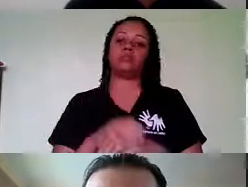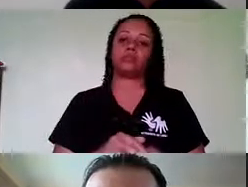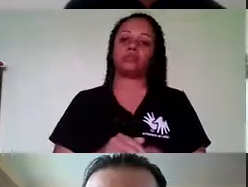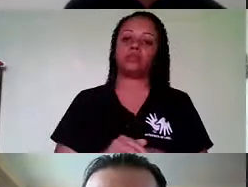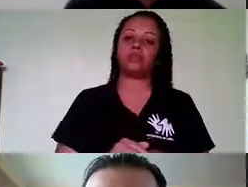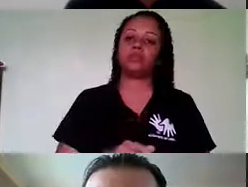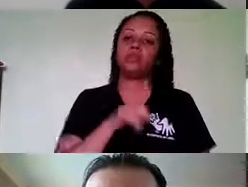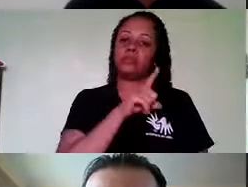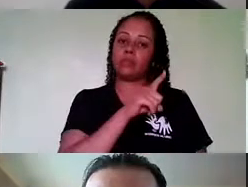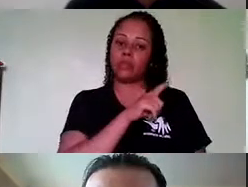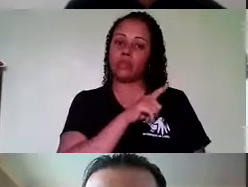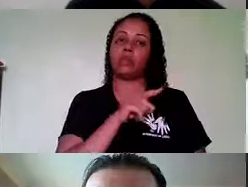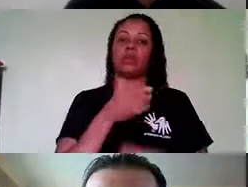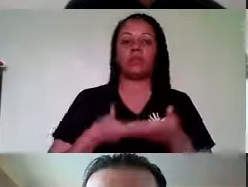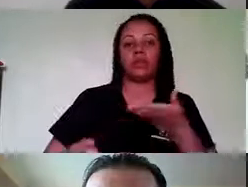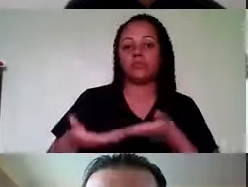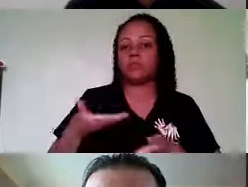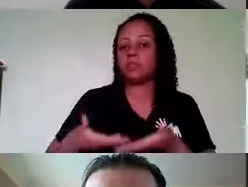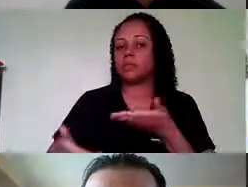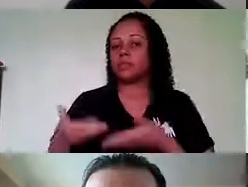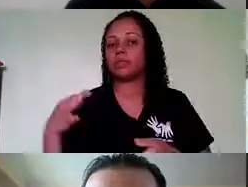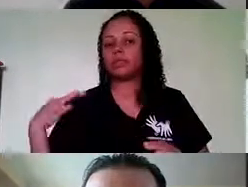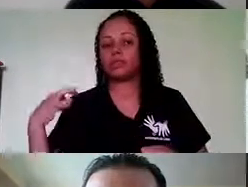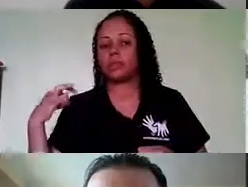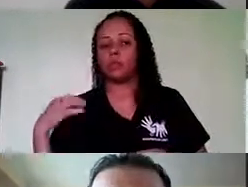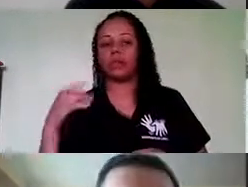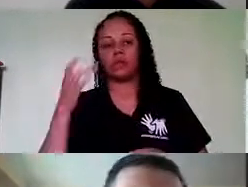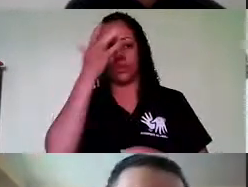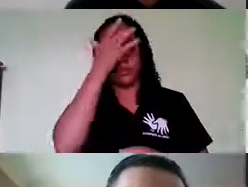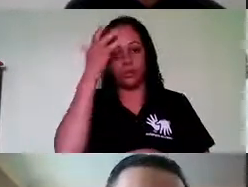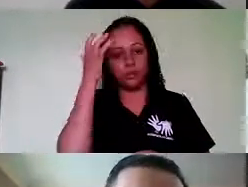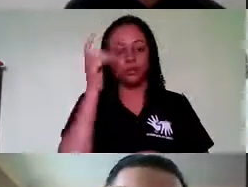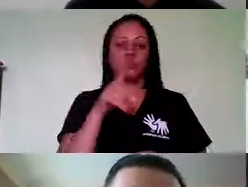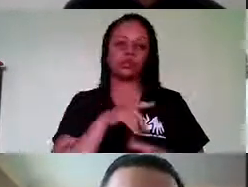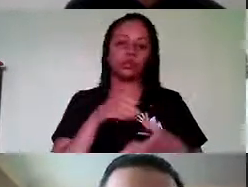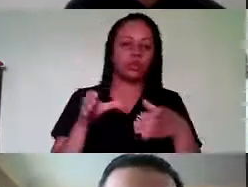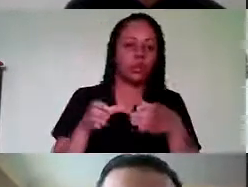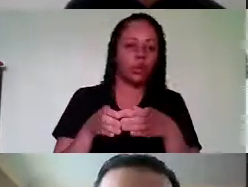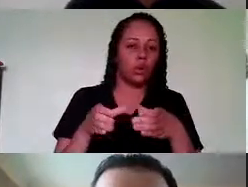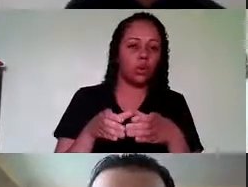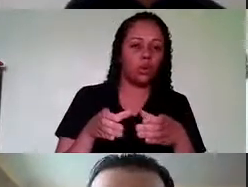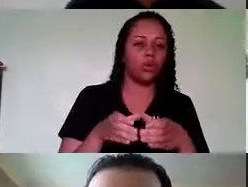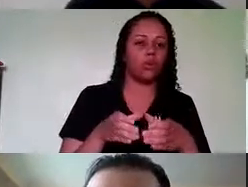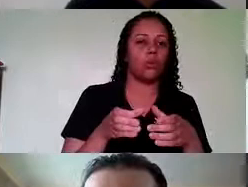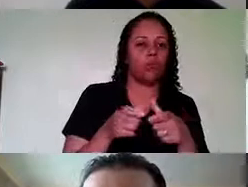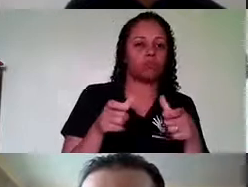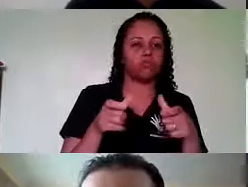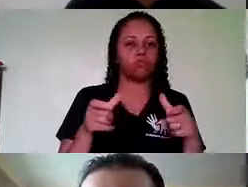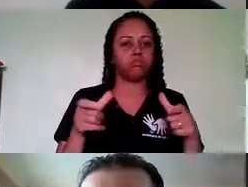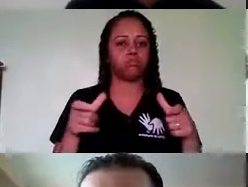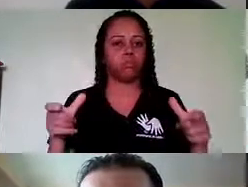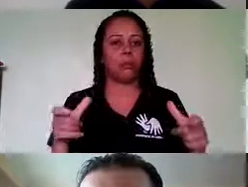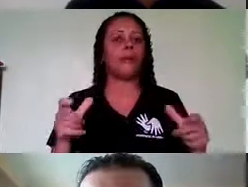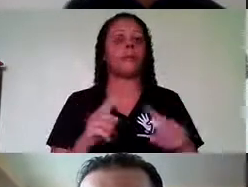voluntária, muito grande das pessoas. Nós temos um grupo bastante numeroso, mas eu não poderia deixar de destacar a importância